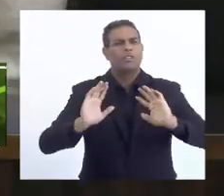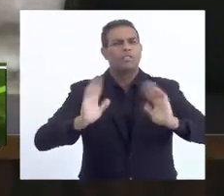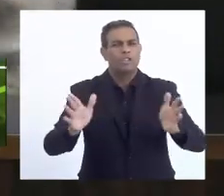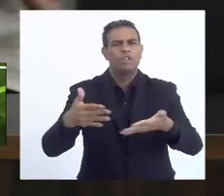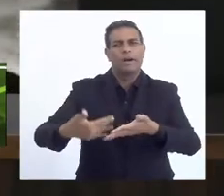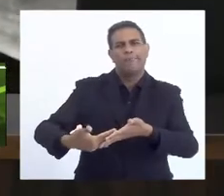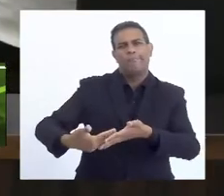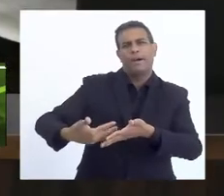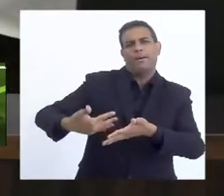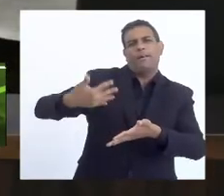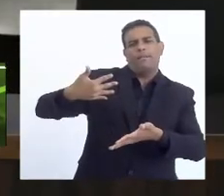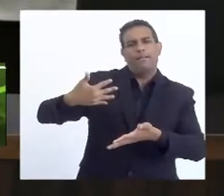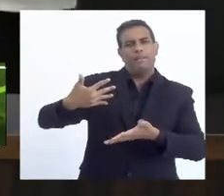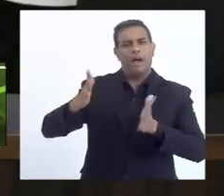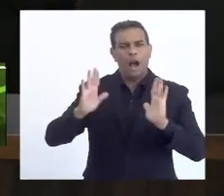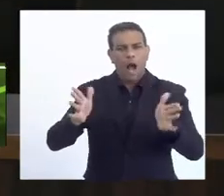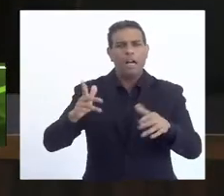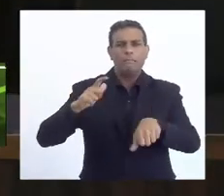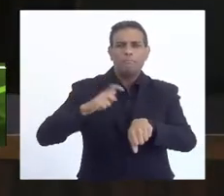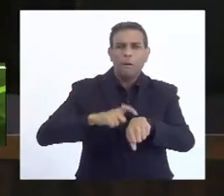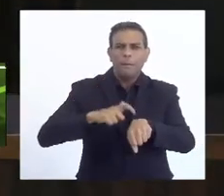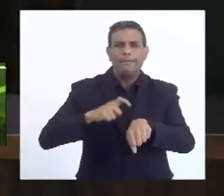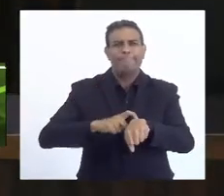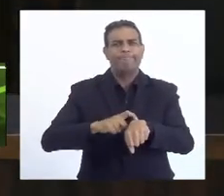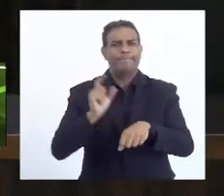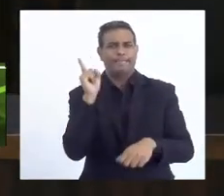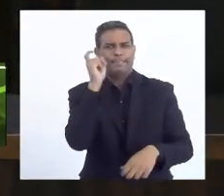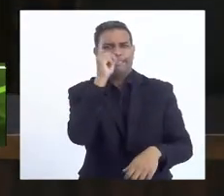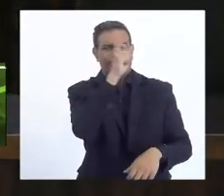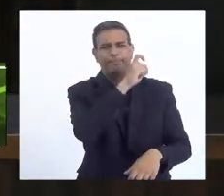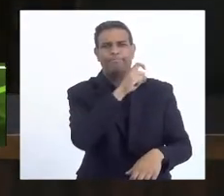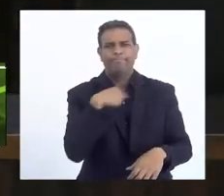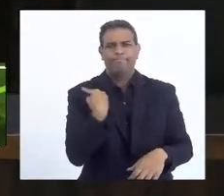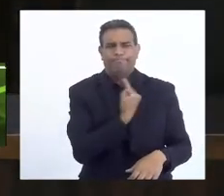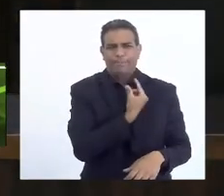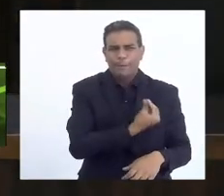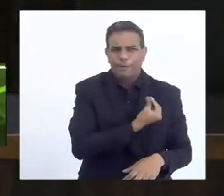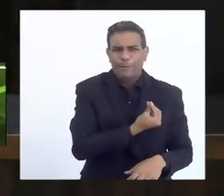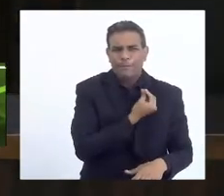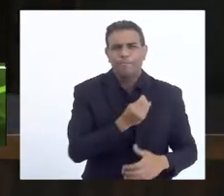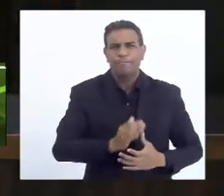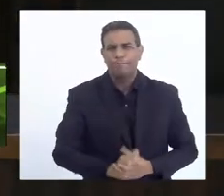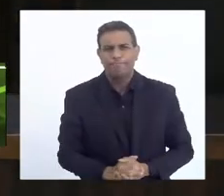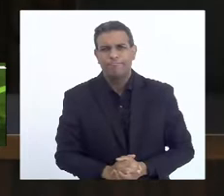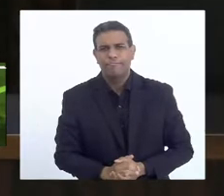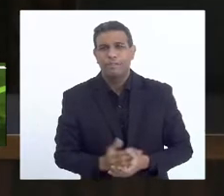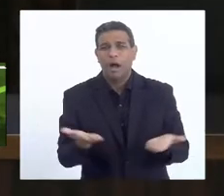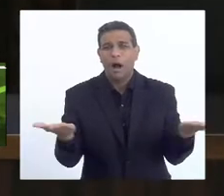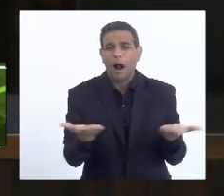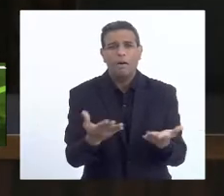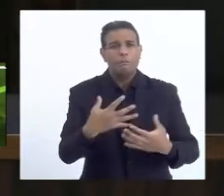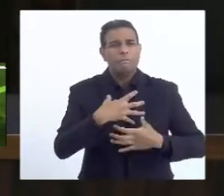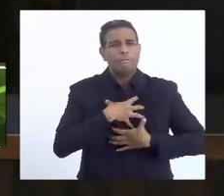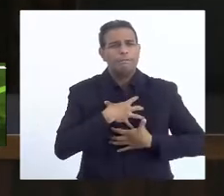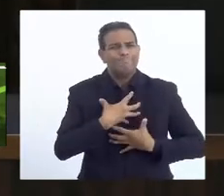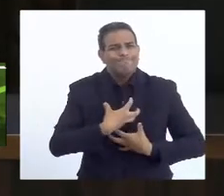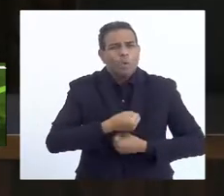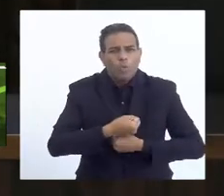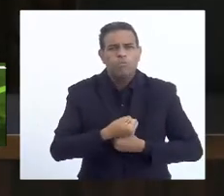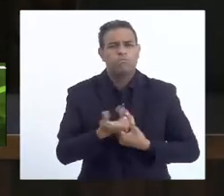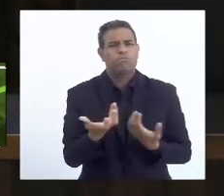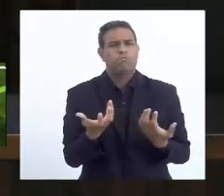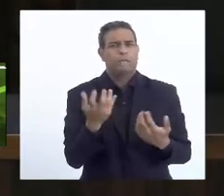acontece nesse momento que nós estamos vivendo, né? Nós estamos vivendo um momento de